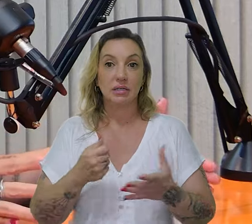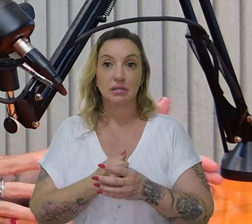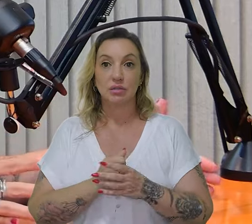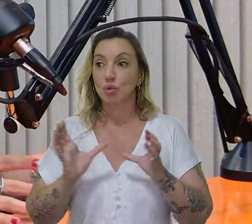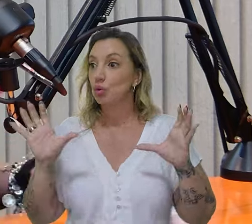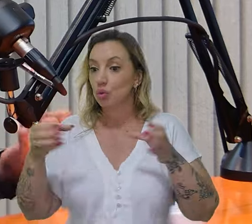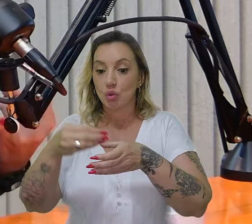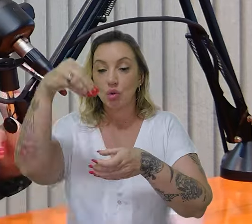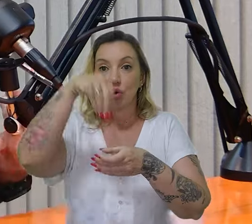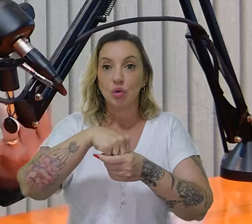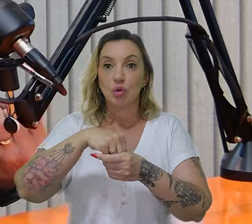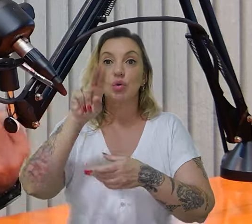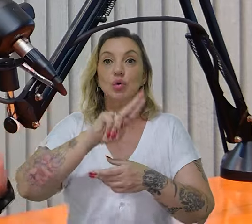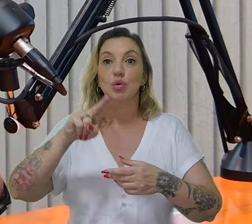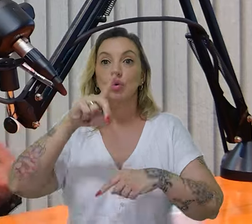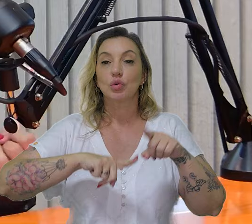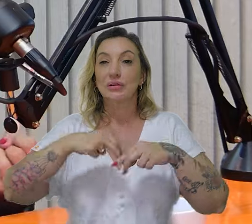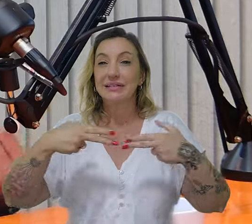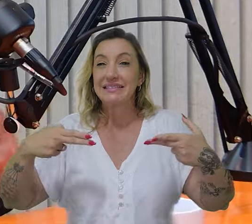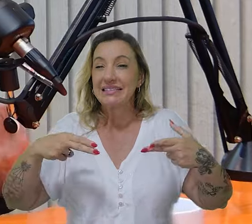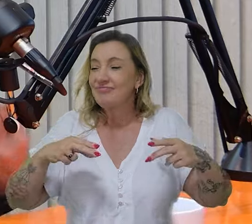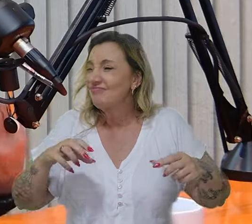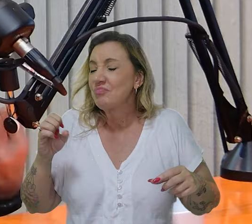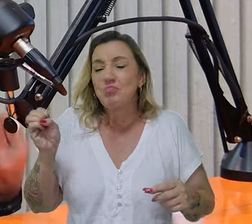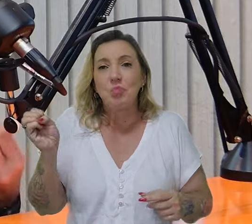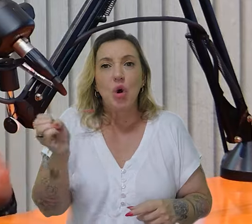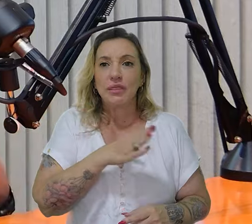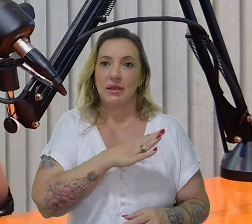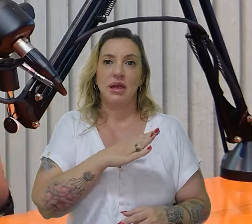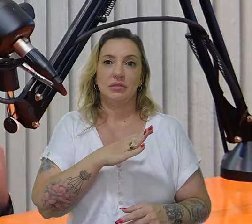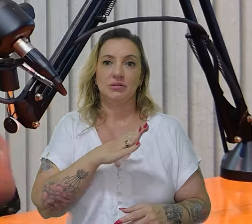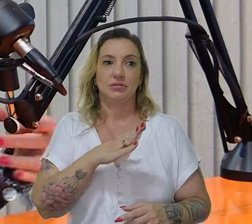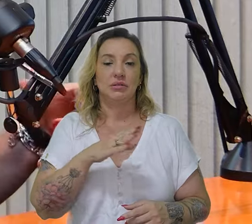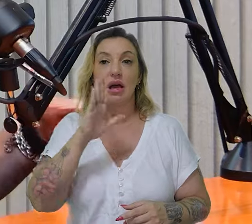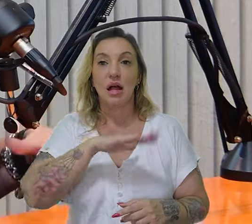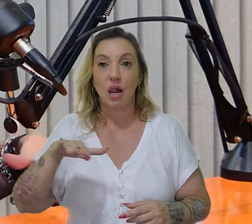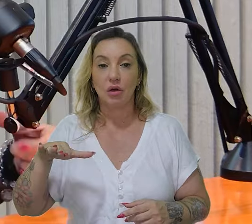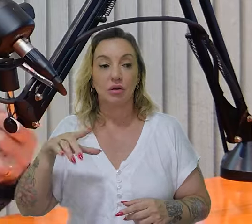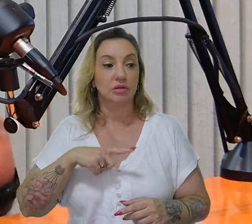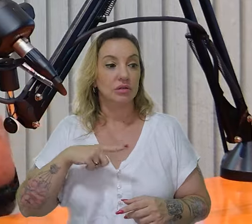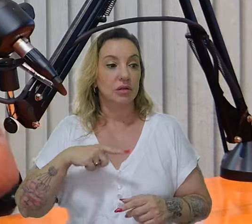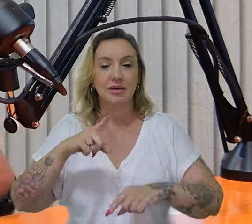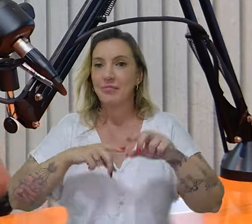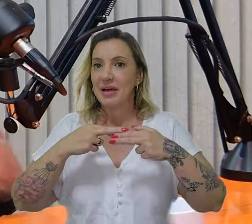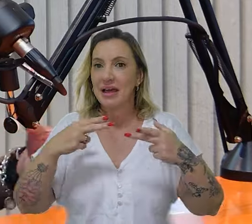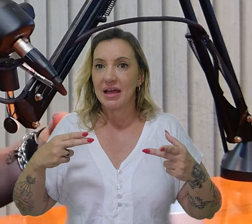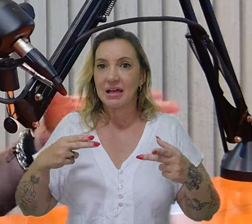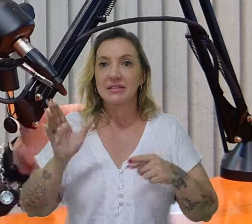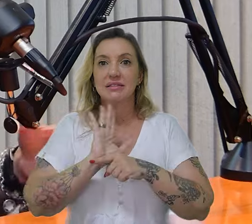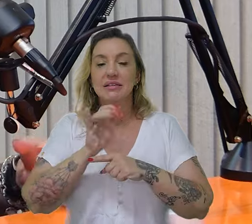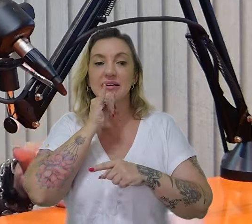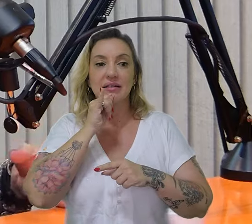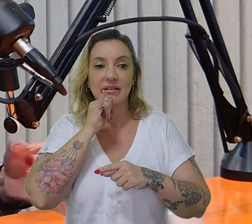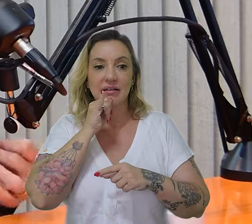tudo ali tá o uso de dos equipamentos mais hightech que você imaginar os alunos recebem máquina cinema por exemplo